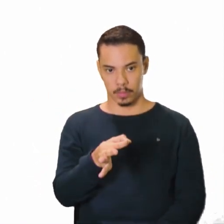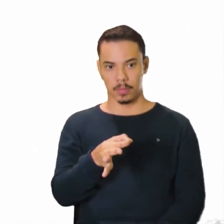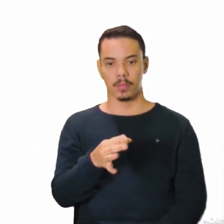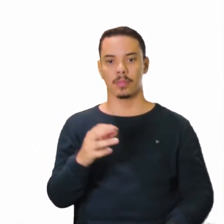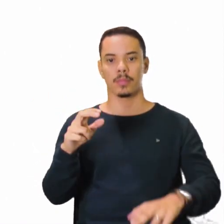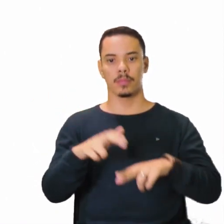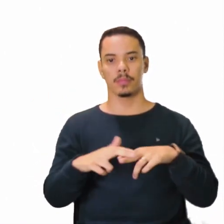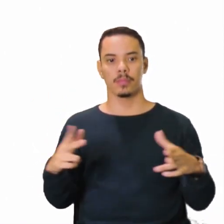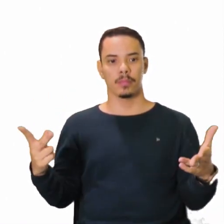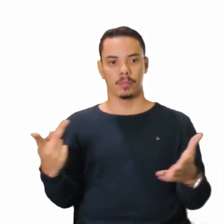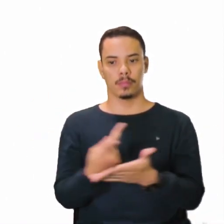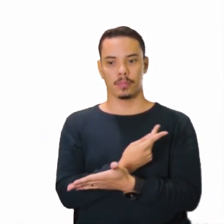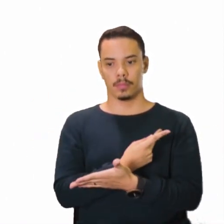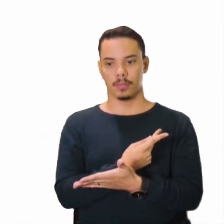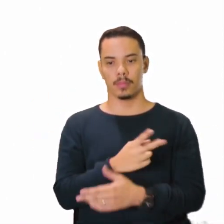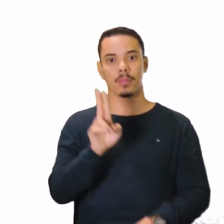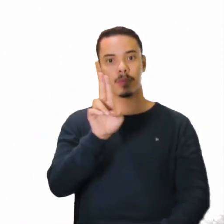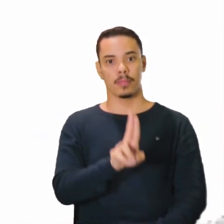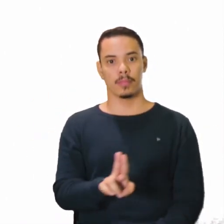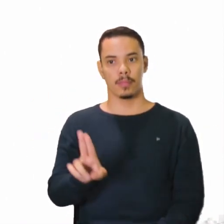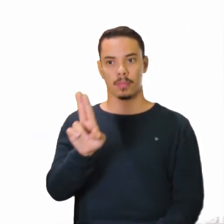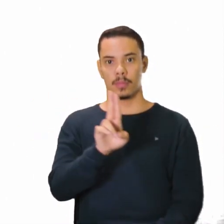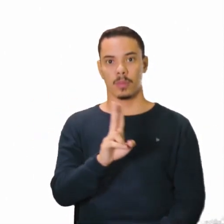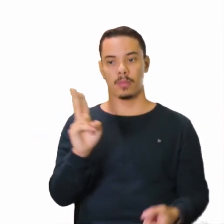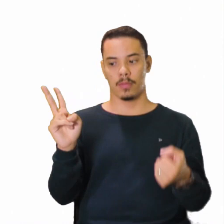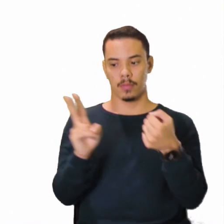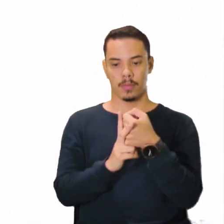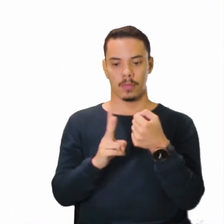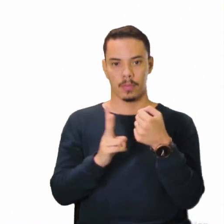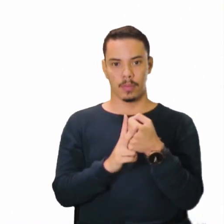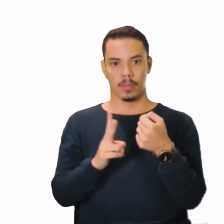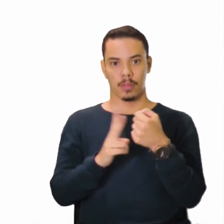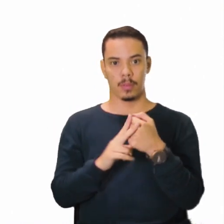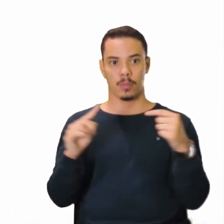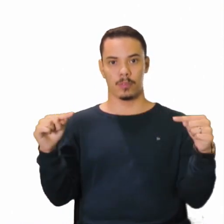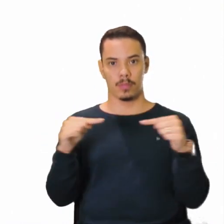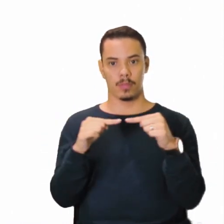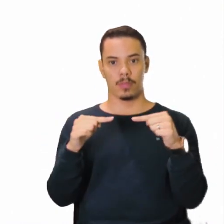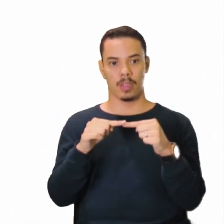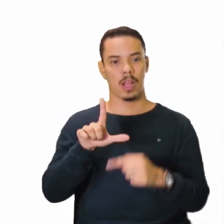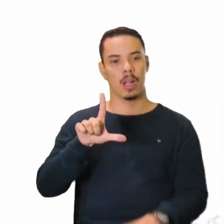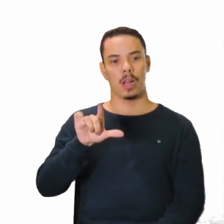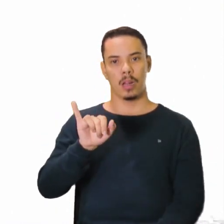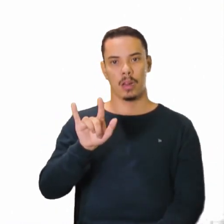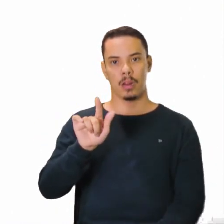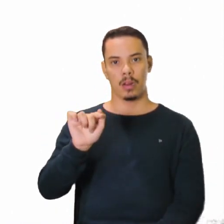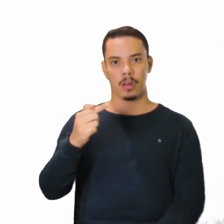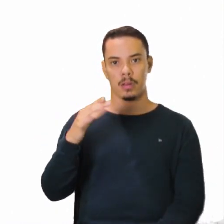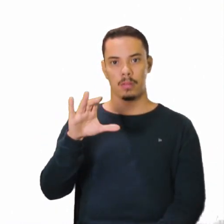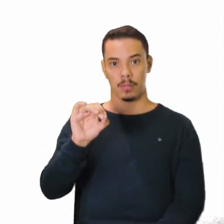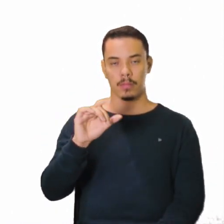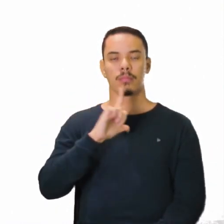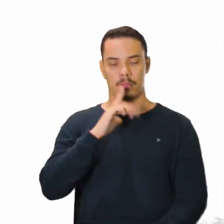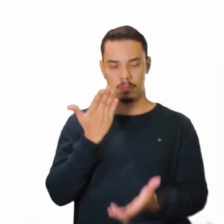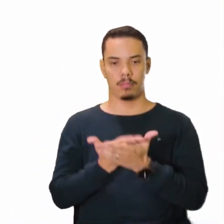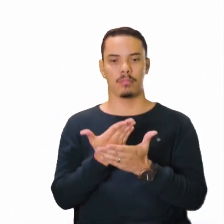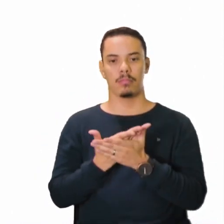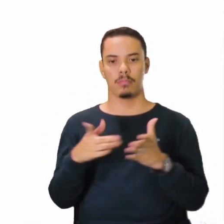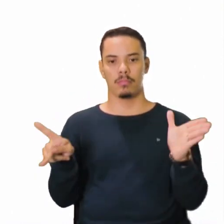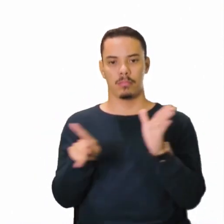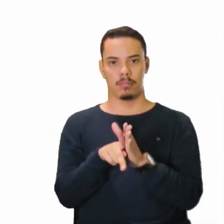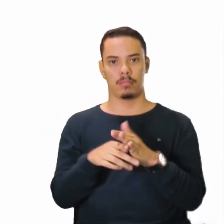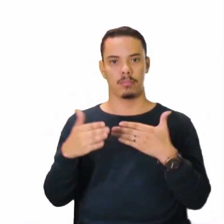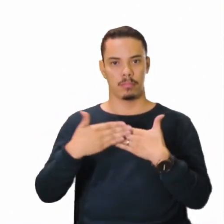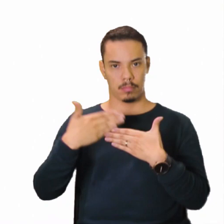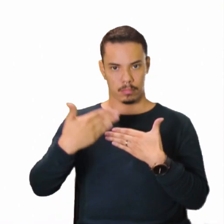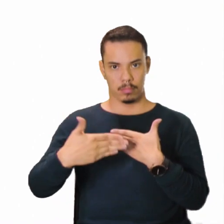nesse caso, né, usando verbos de ligação, que vai ter uma aula exclusiva para isso, que vai ligar